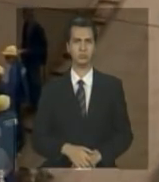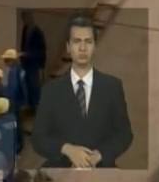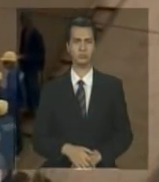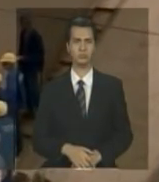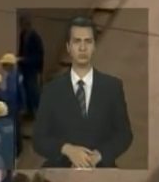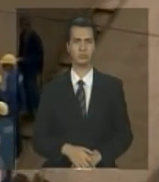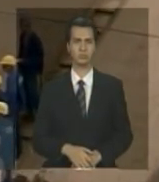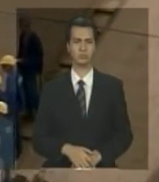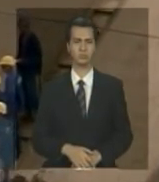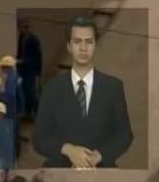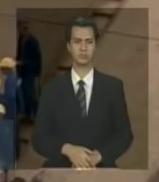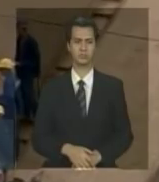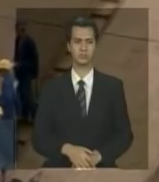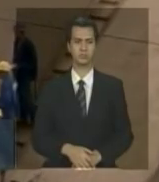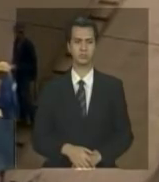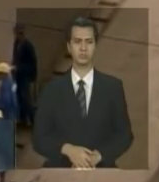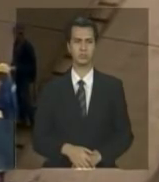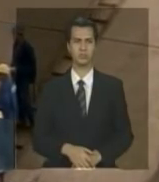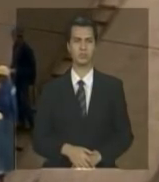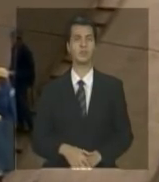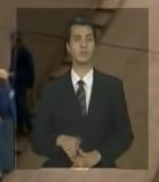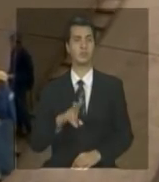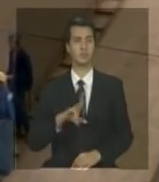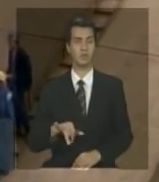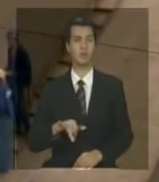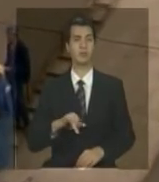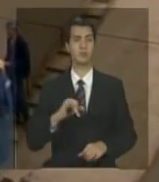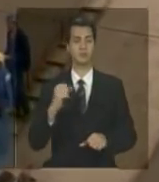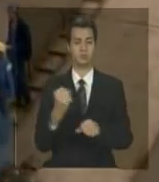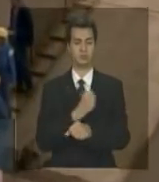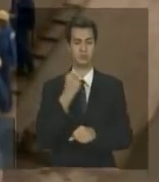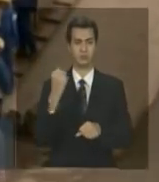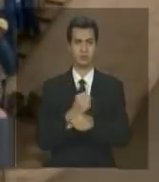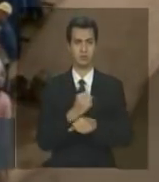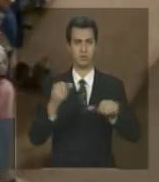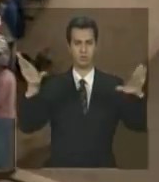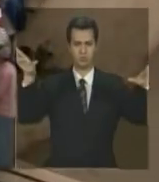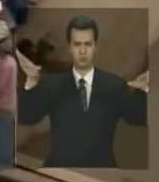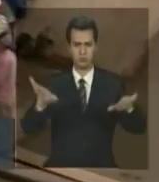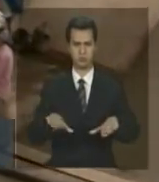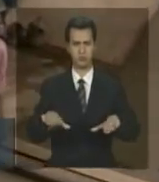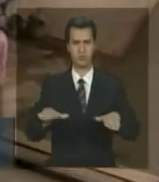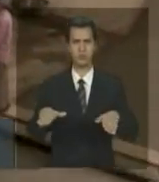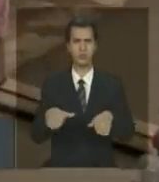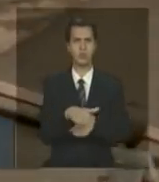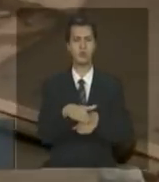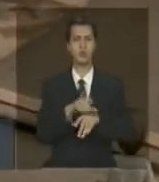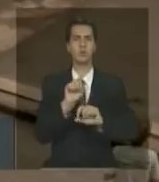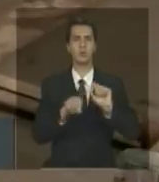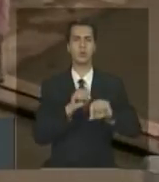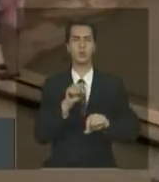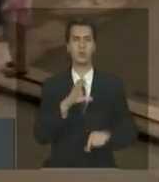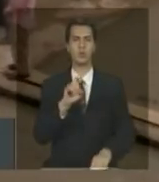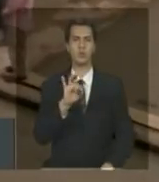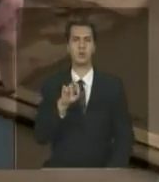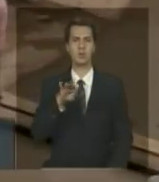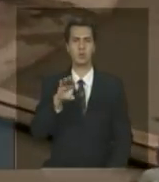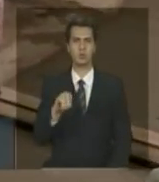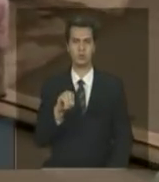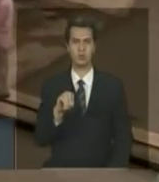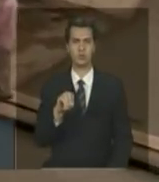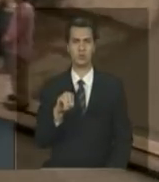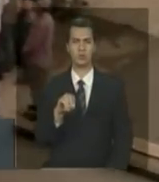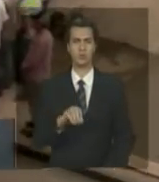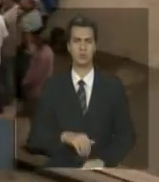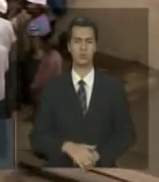uma concretagem fazendo aproximação, né, uma laje de